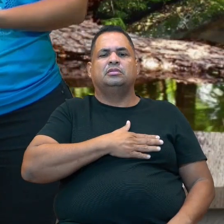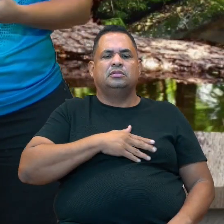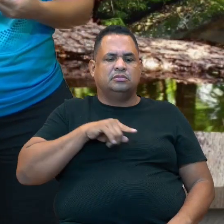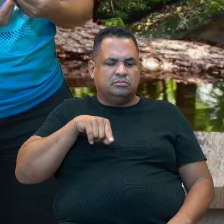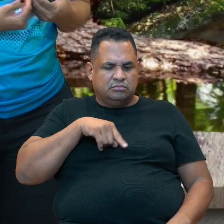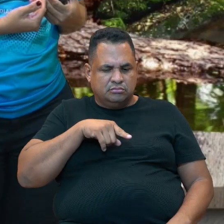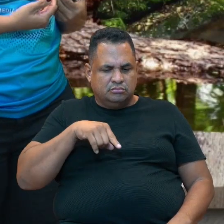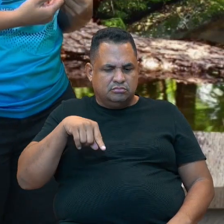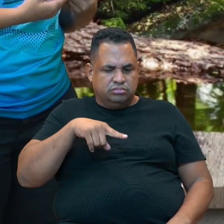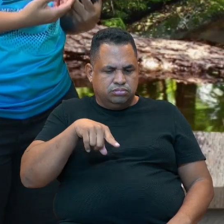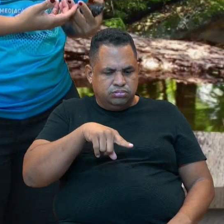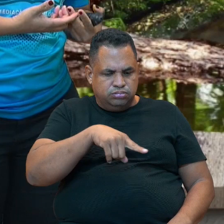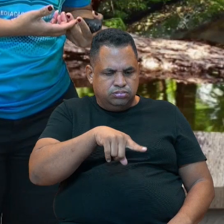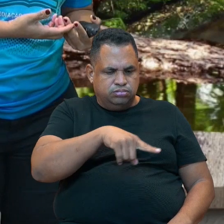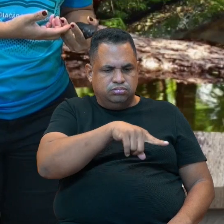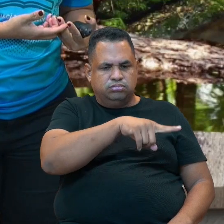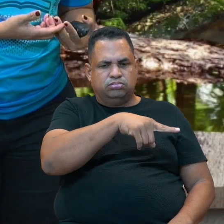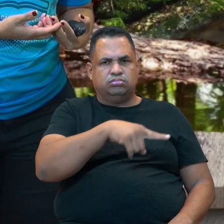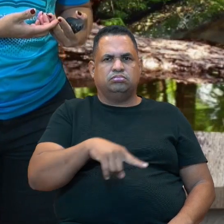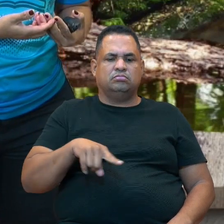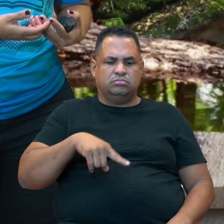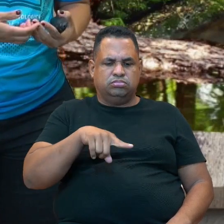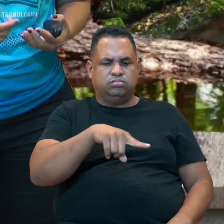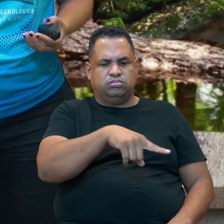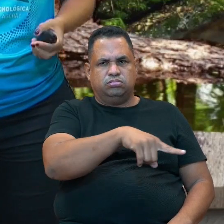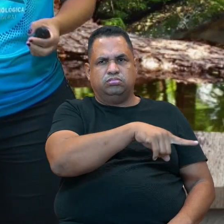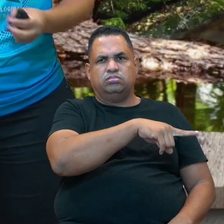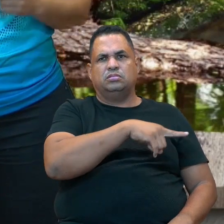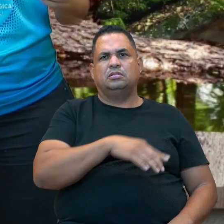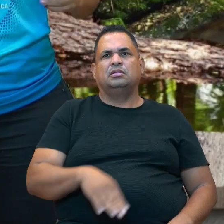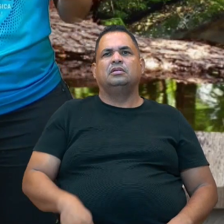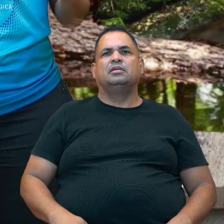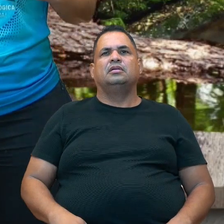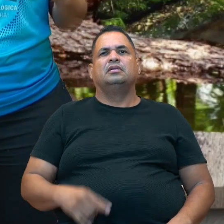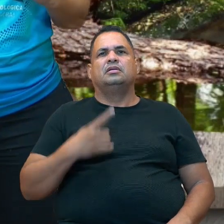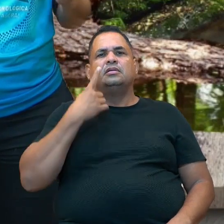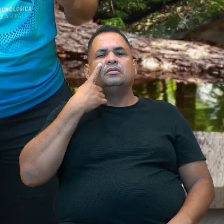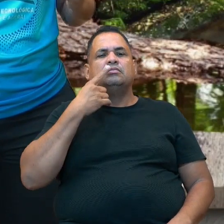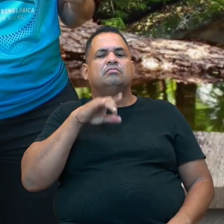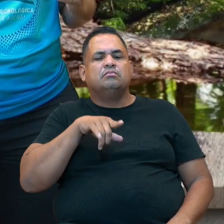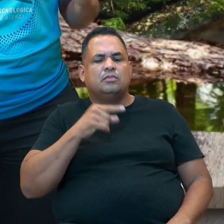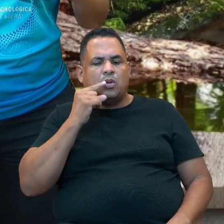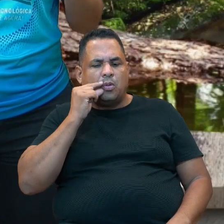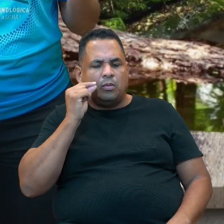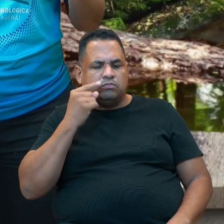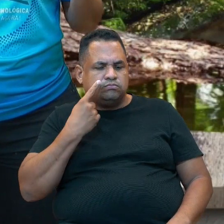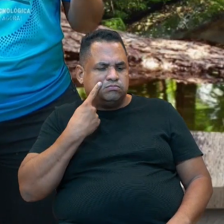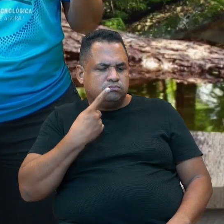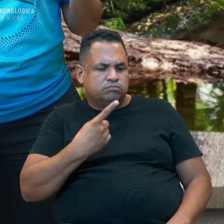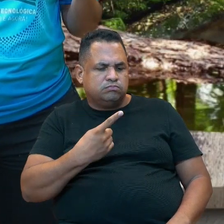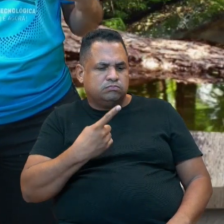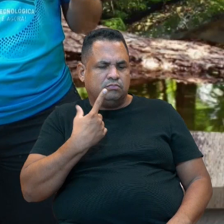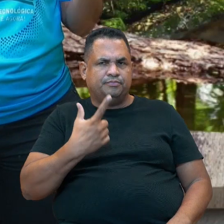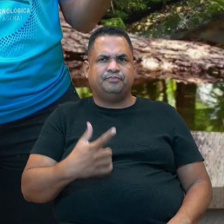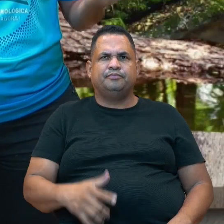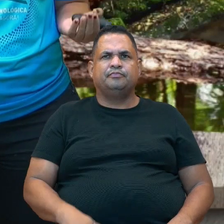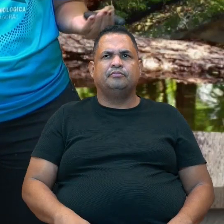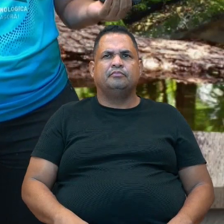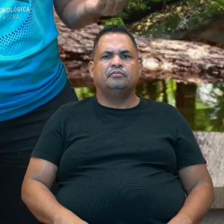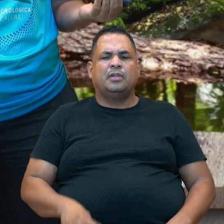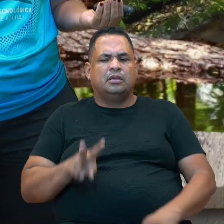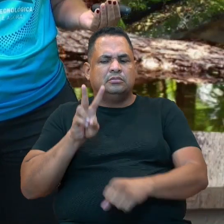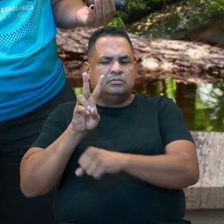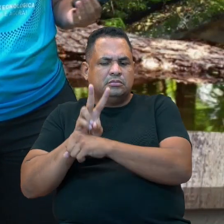Lagartixas ou calangos, né? E aí elas vão, né? Uma das formas de defesa